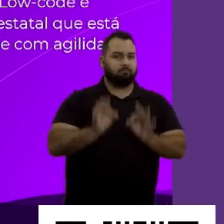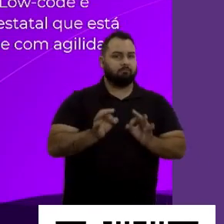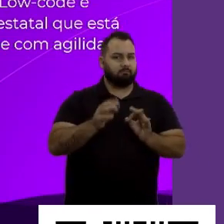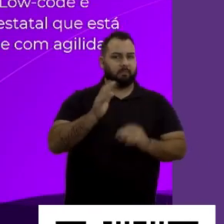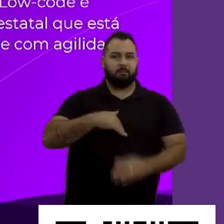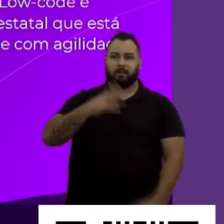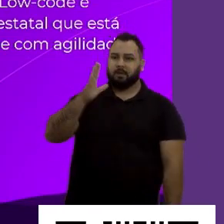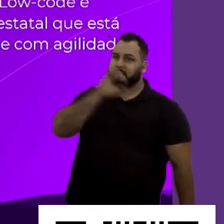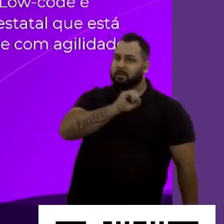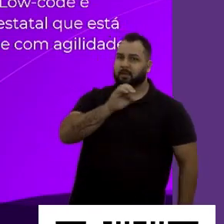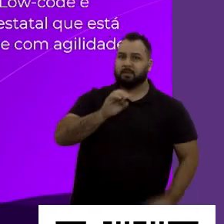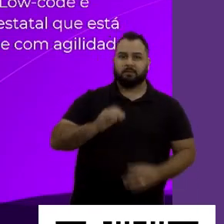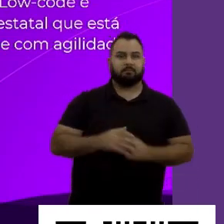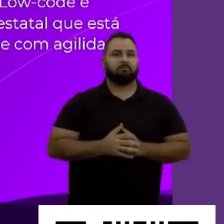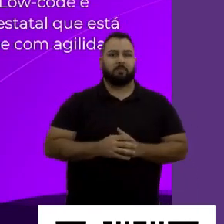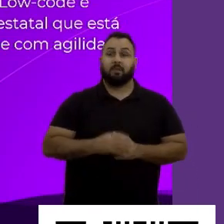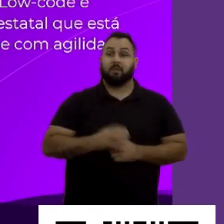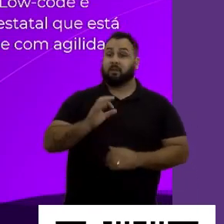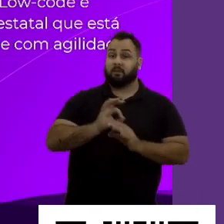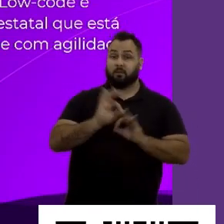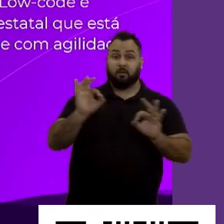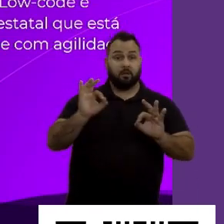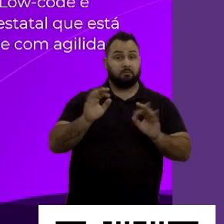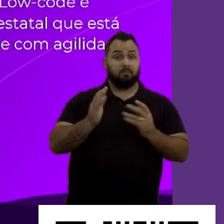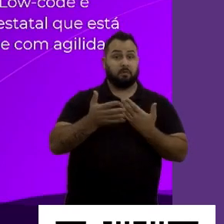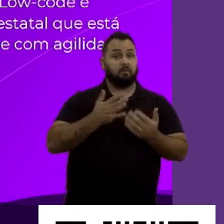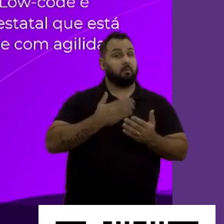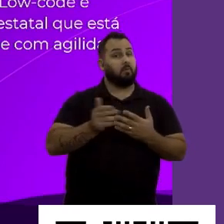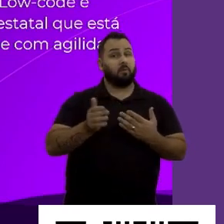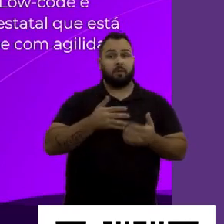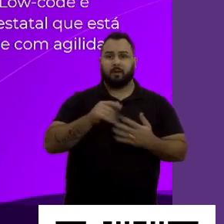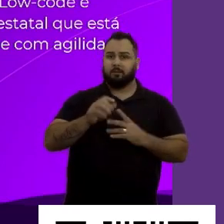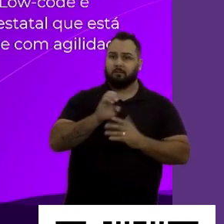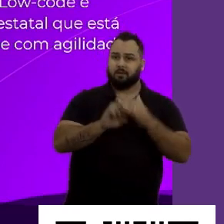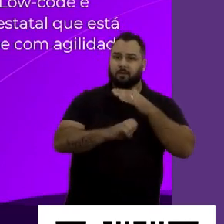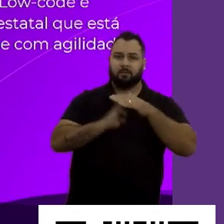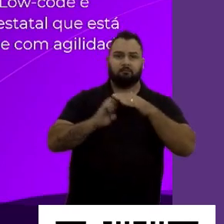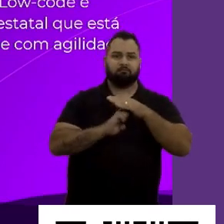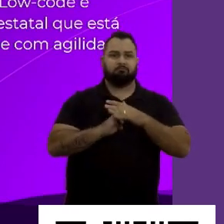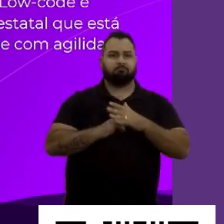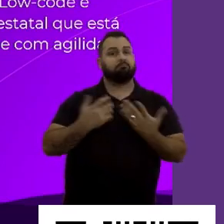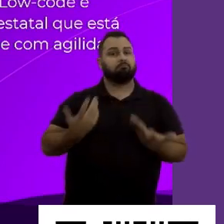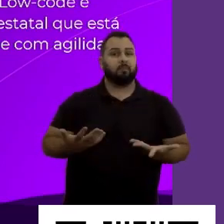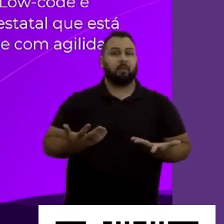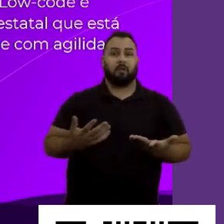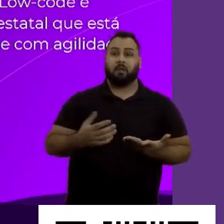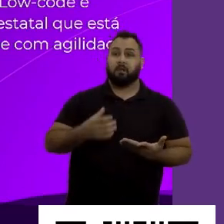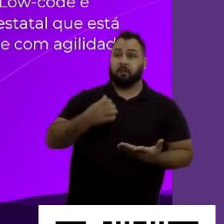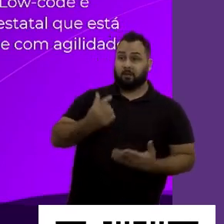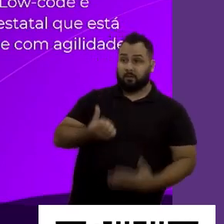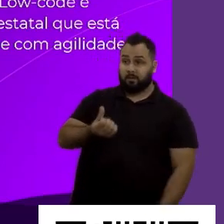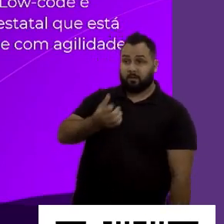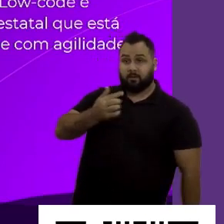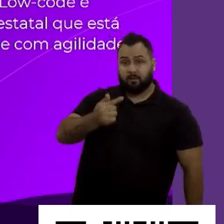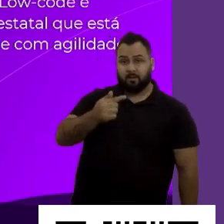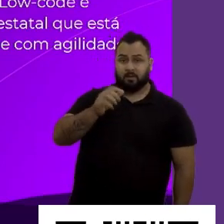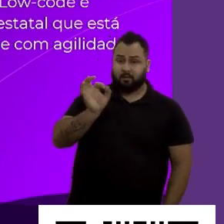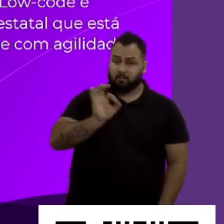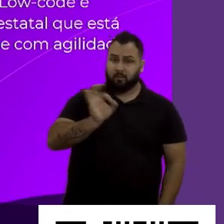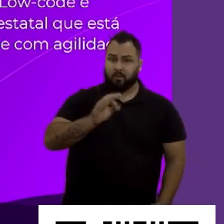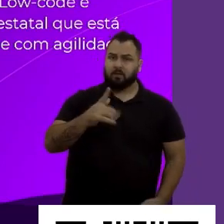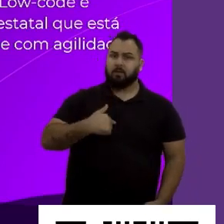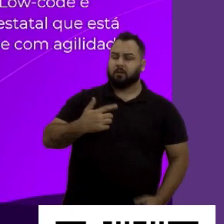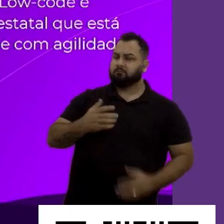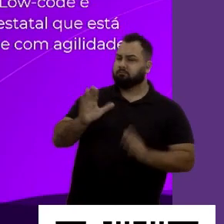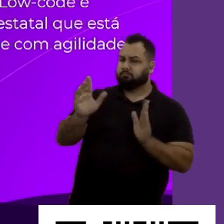agilidade Isso é ótimo para qualquer empresa Além disso 67% querem reduzir o tempo para ganhar